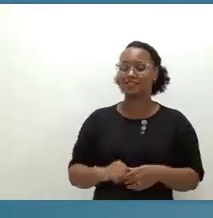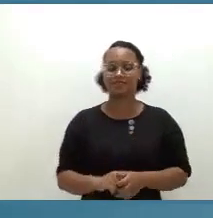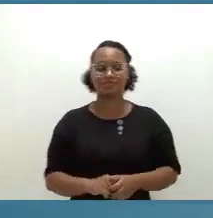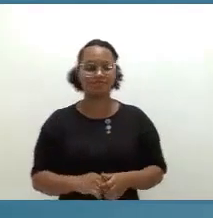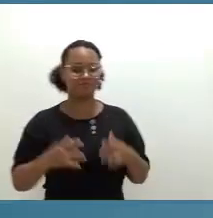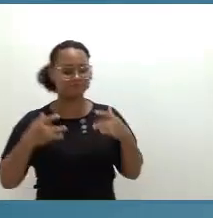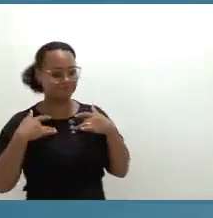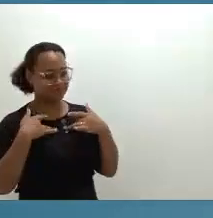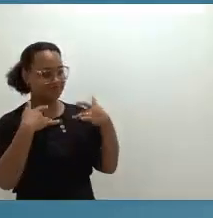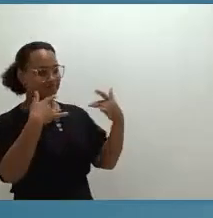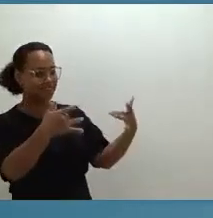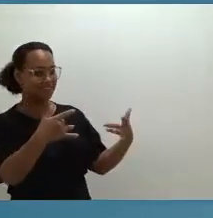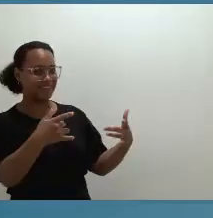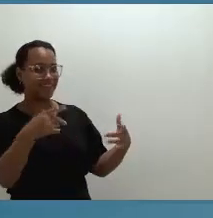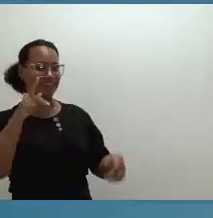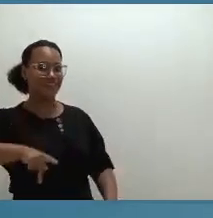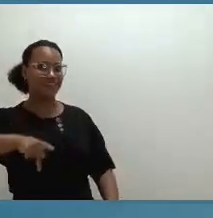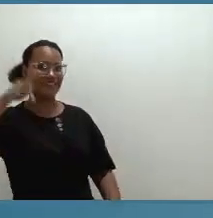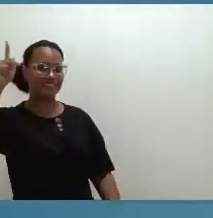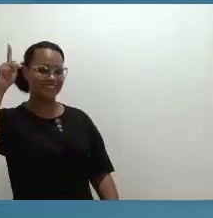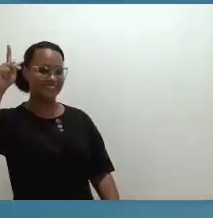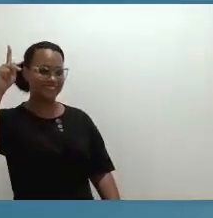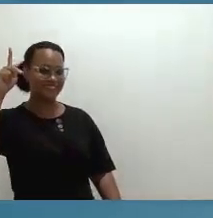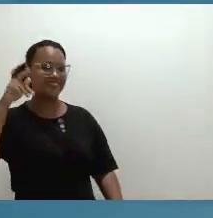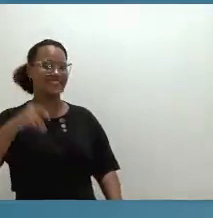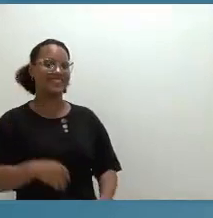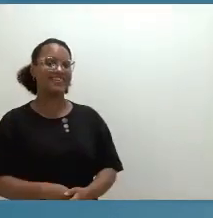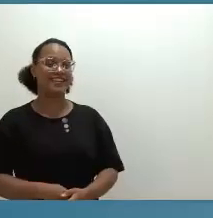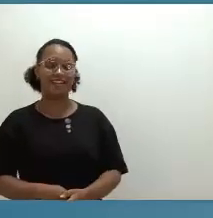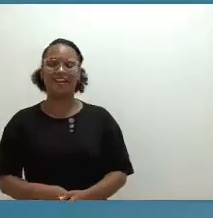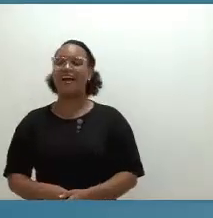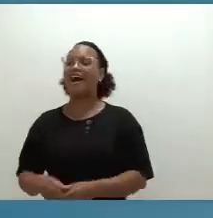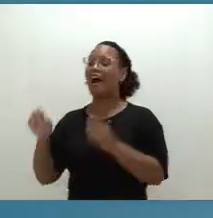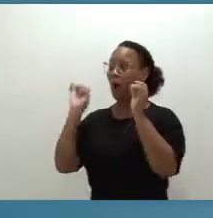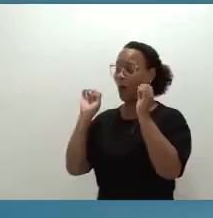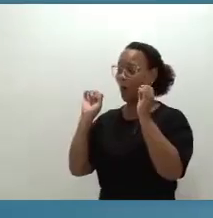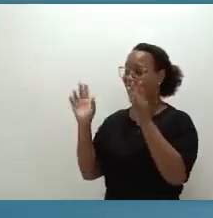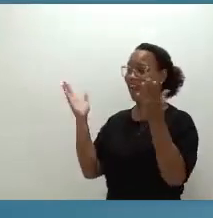disposição. Oh, agora sim, desembargadora.